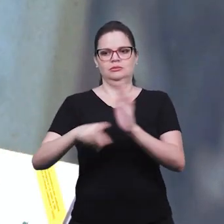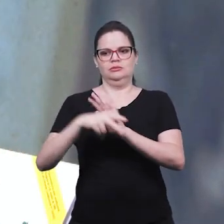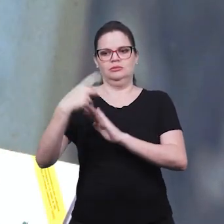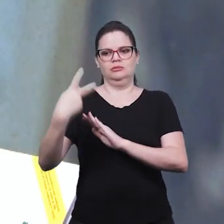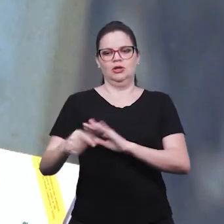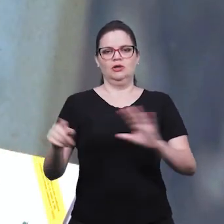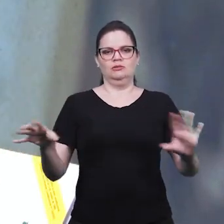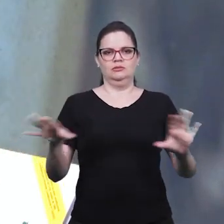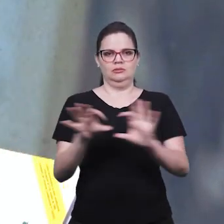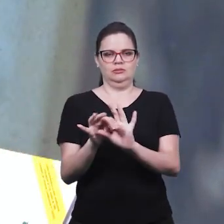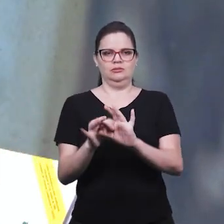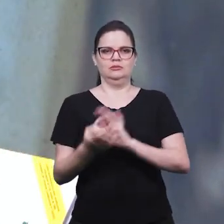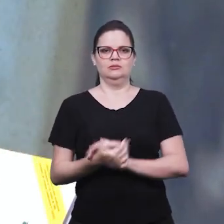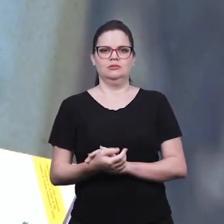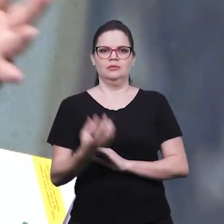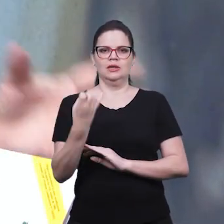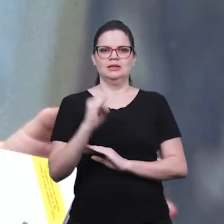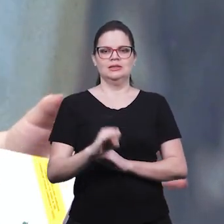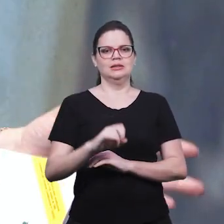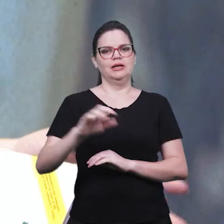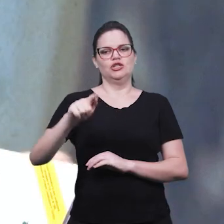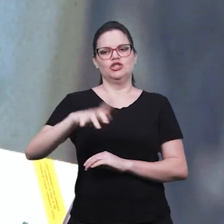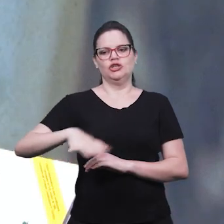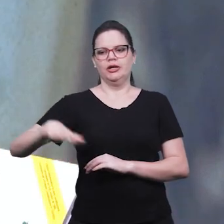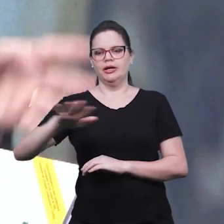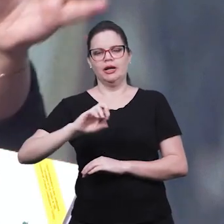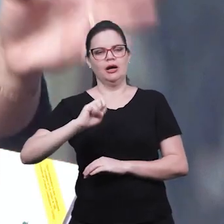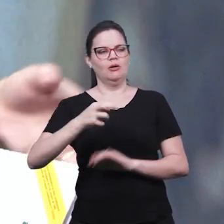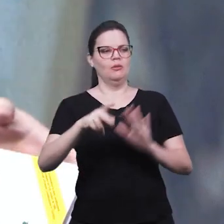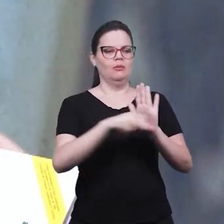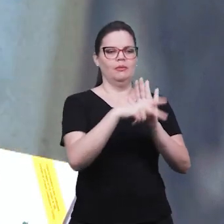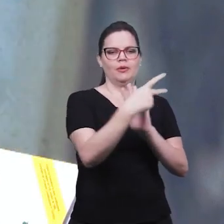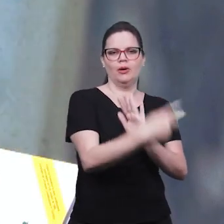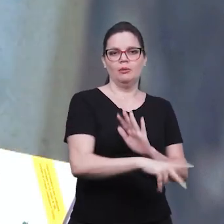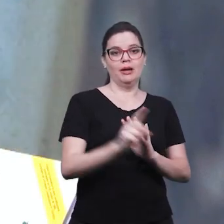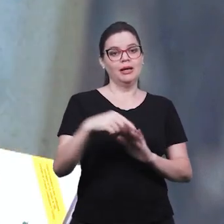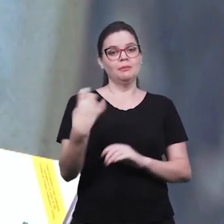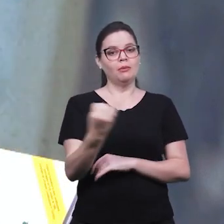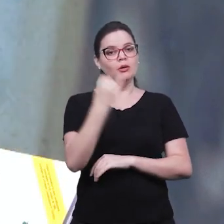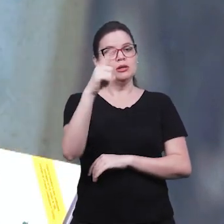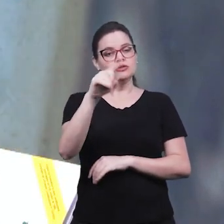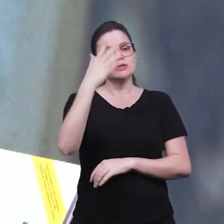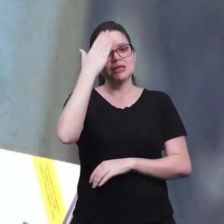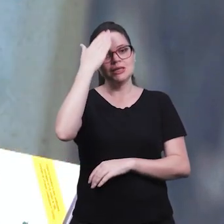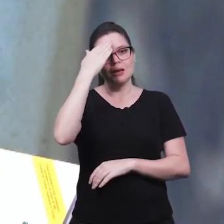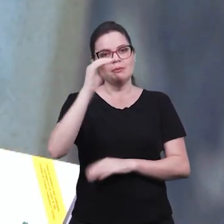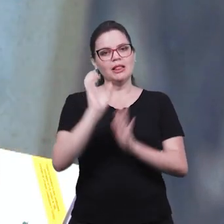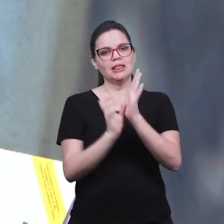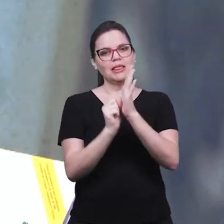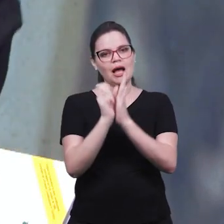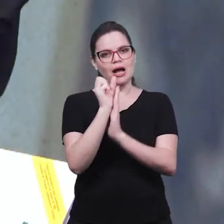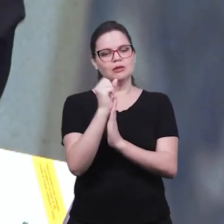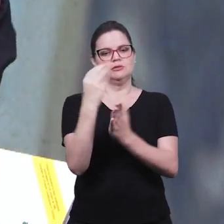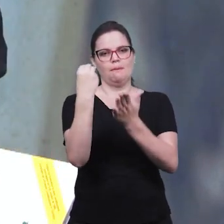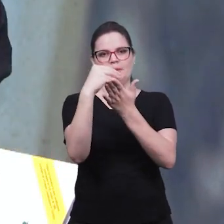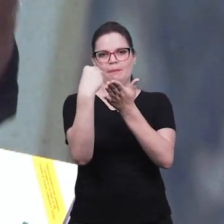você está, no caso, vinculado. Se é RGPS, no INSS, é importante você ter os seus